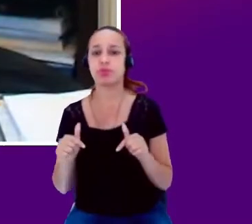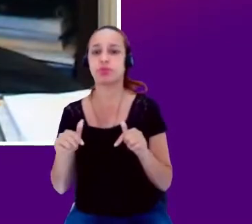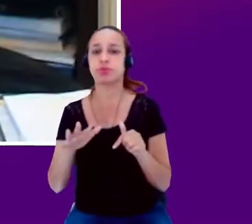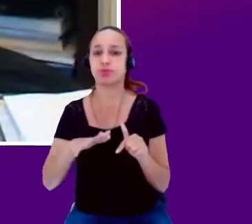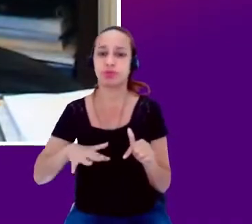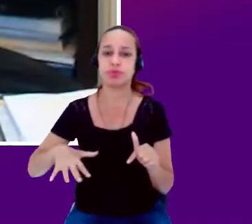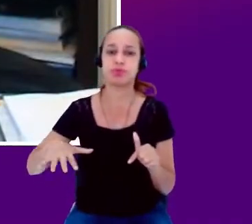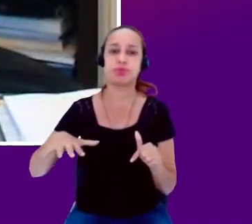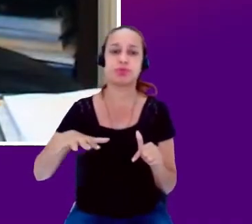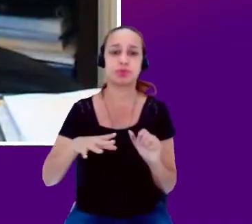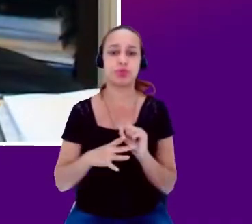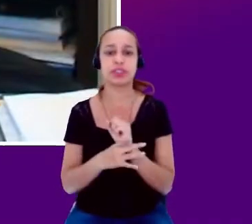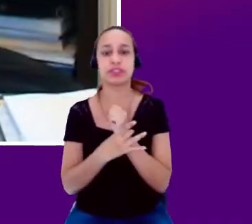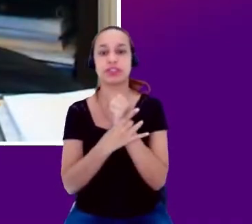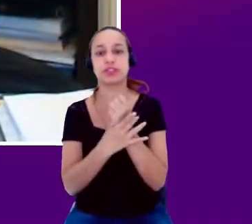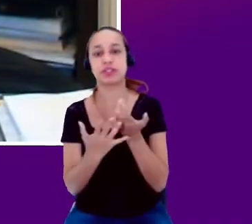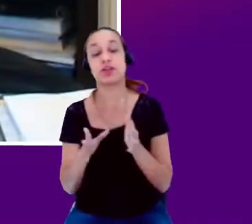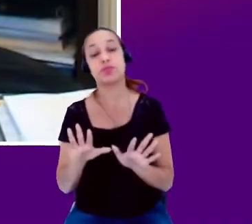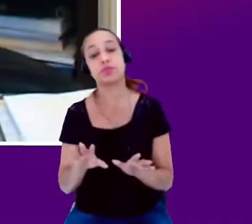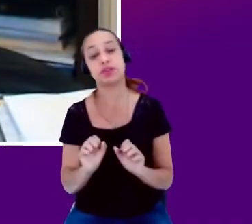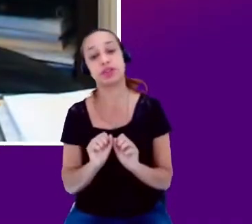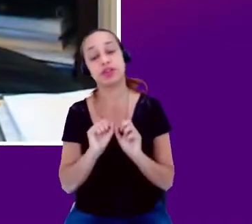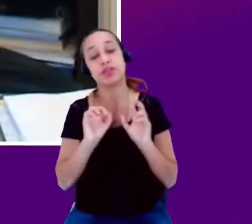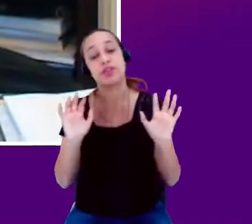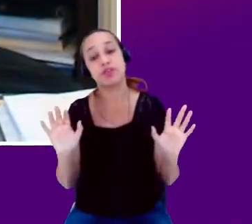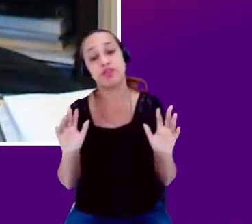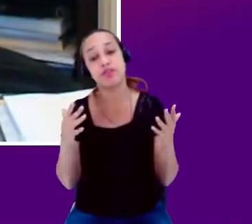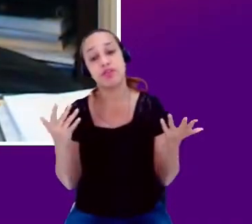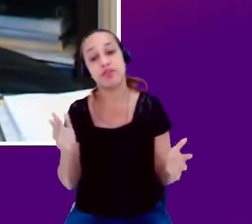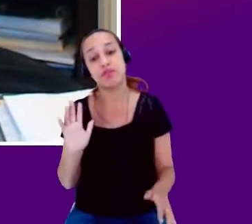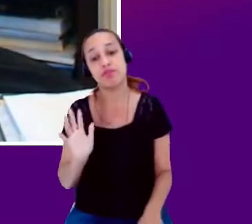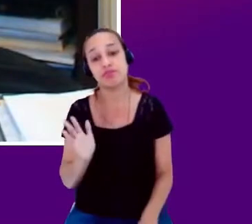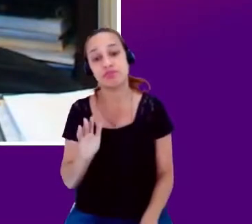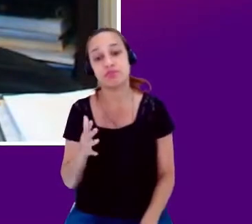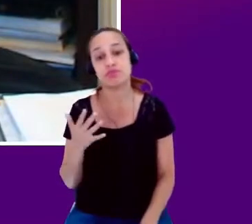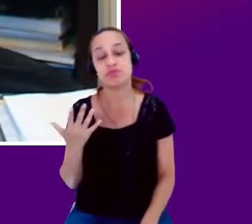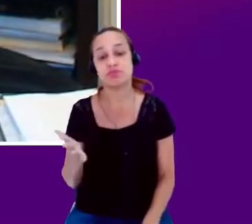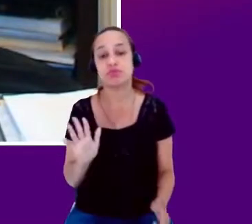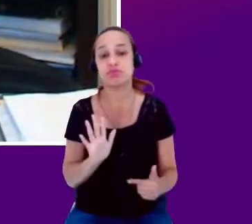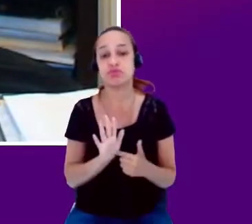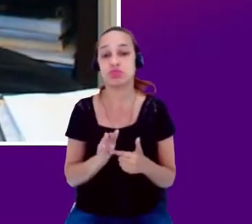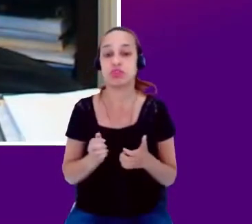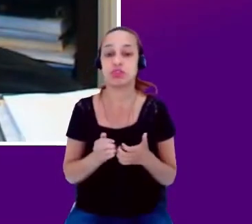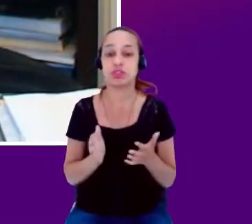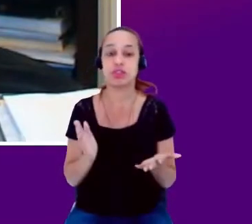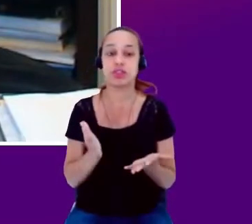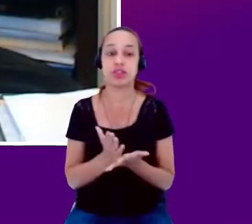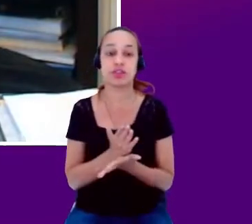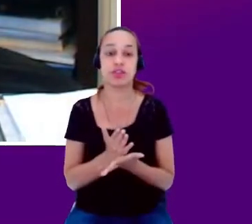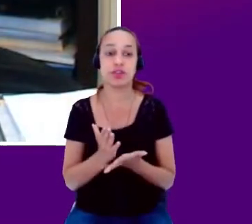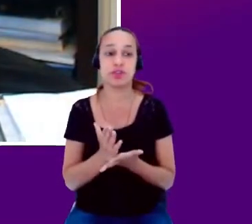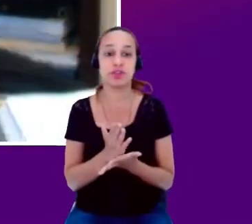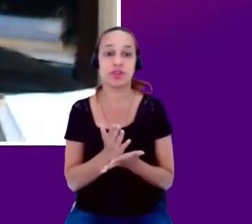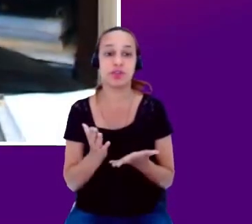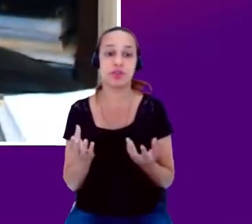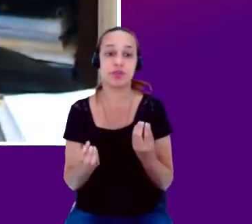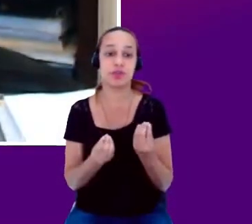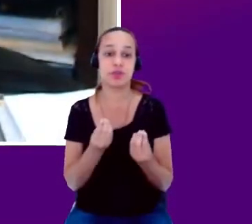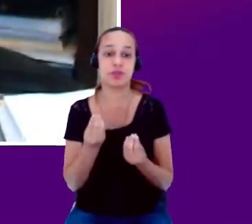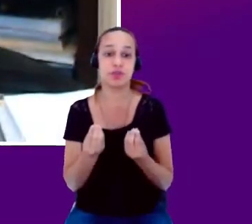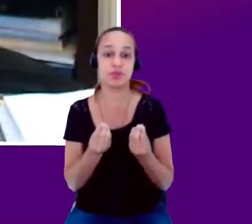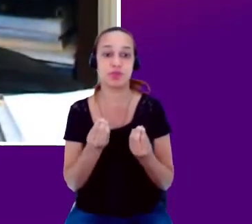securitária, mas é claro que já dava ensejo também alguma indagação sobre como lidar